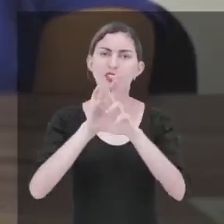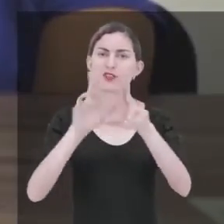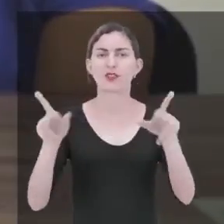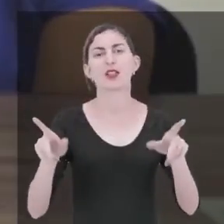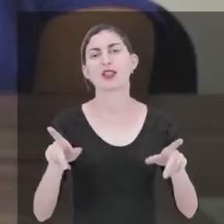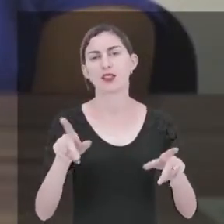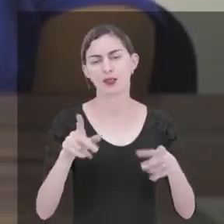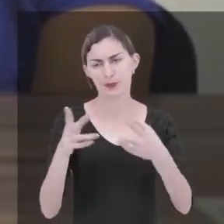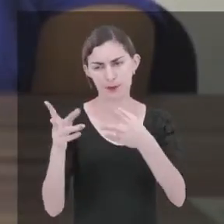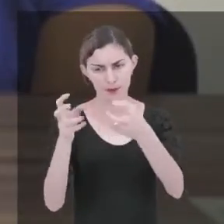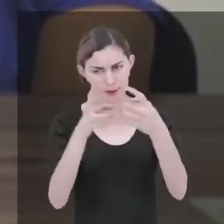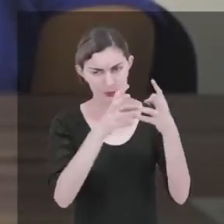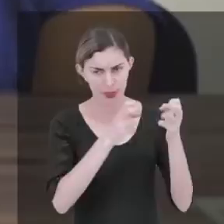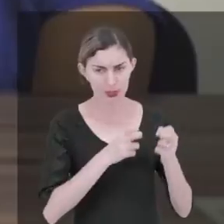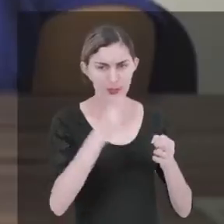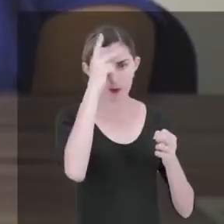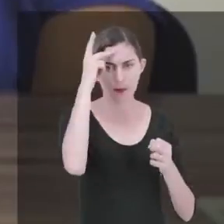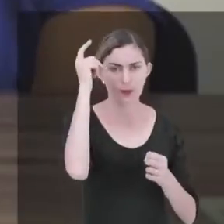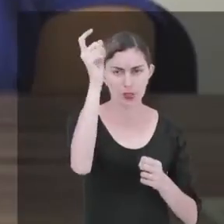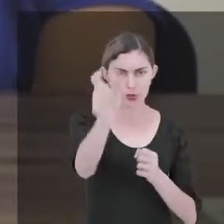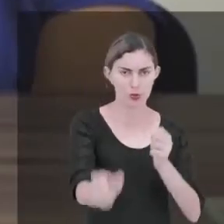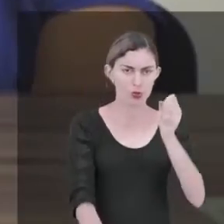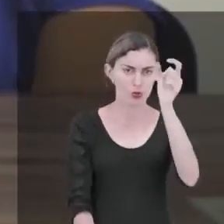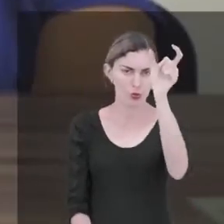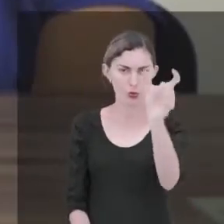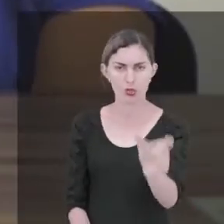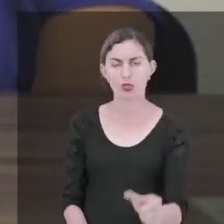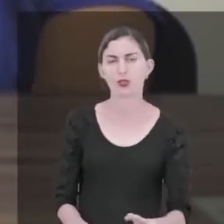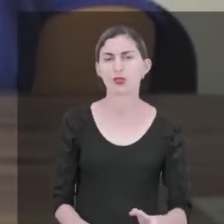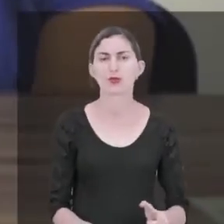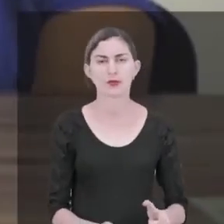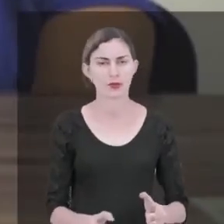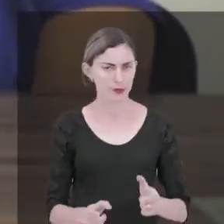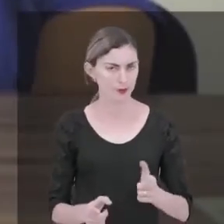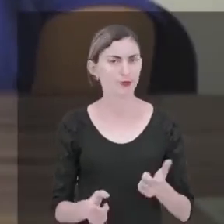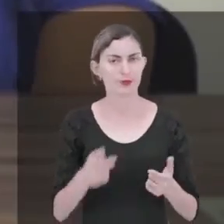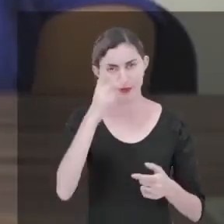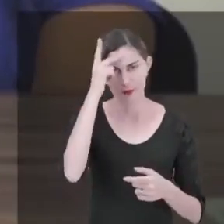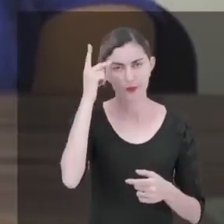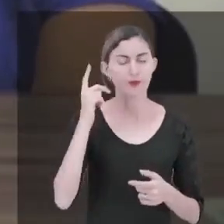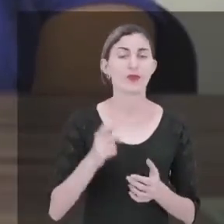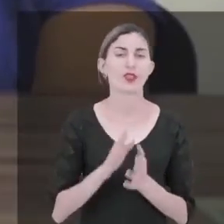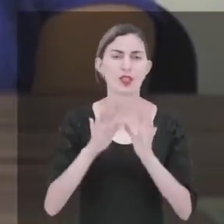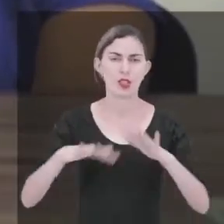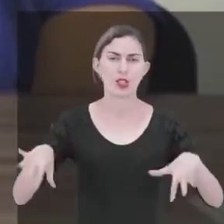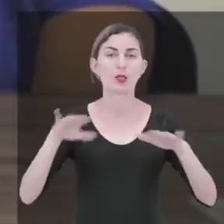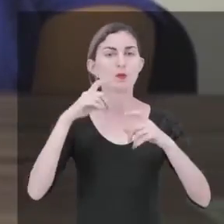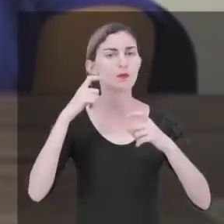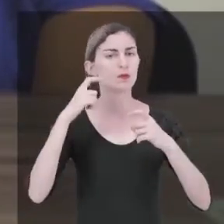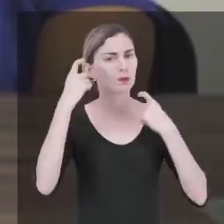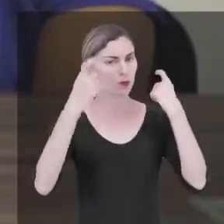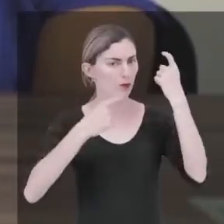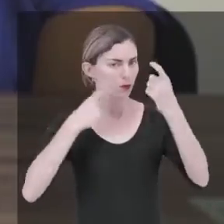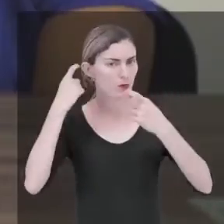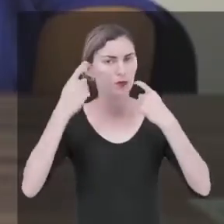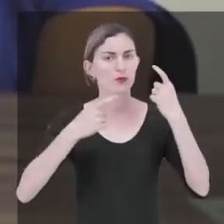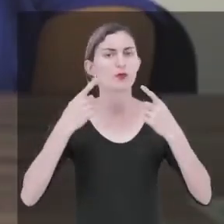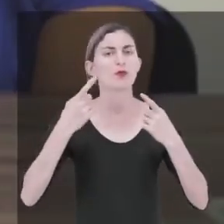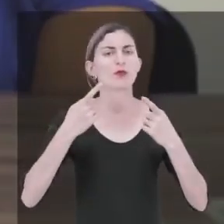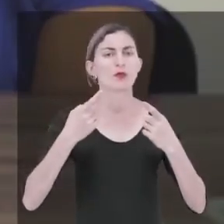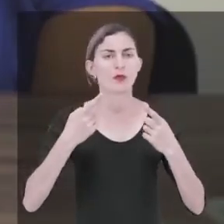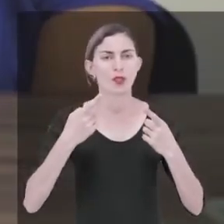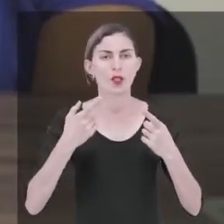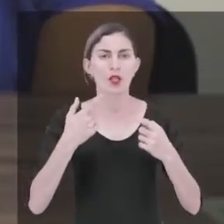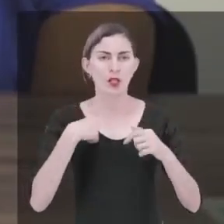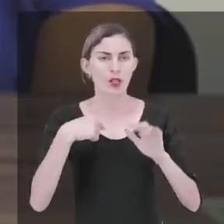diferencial. Percebemos que as pessoas, em geral, se importam muito em